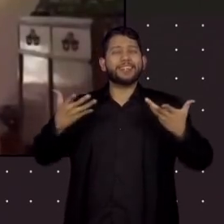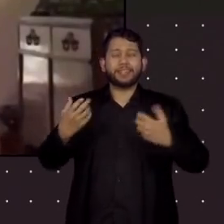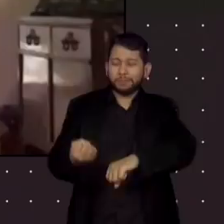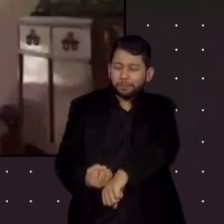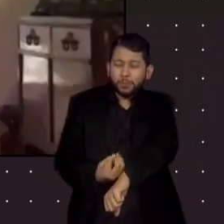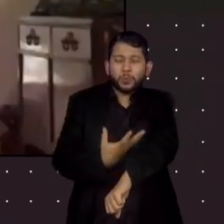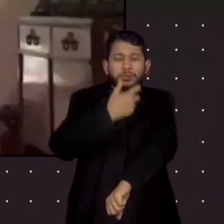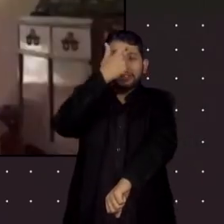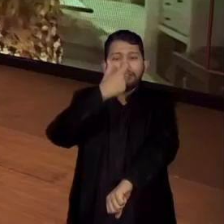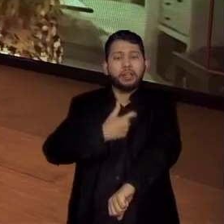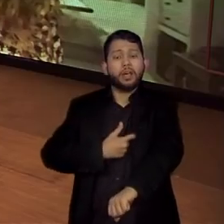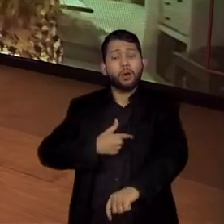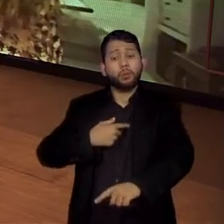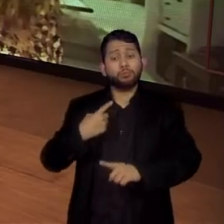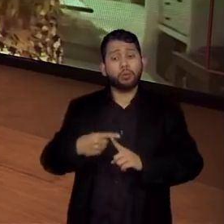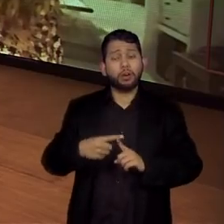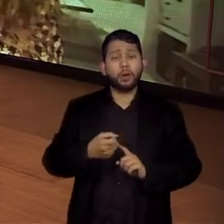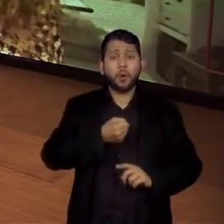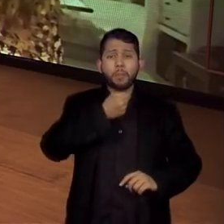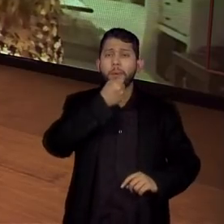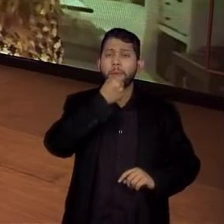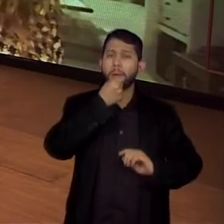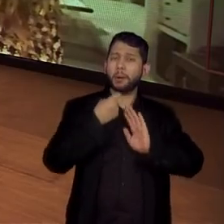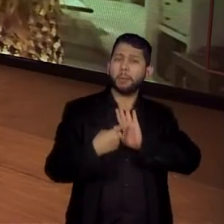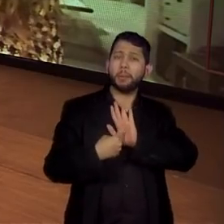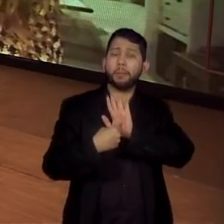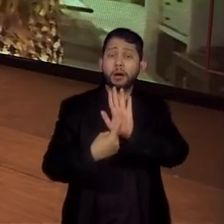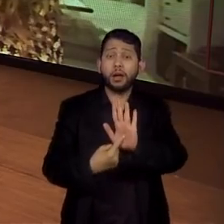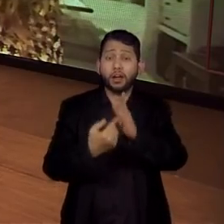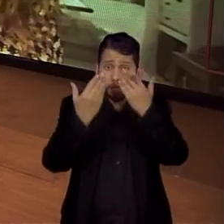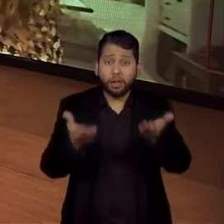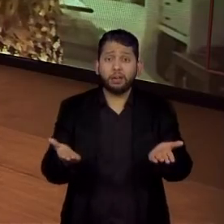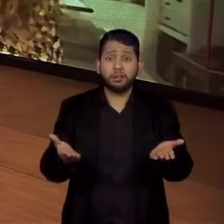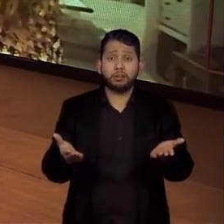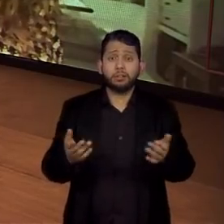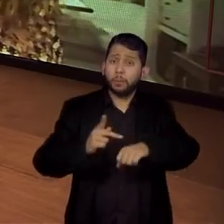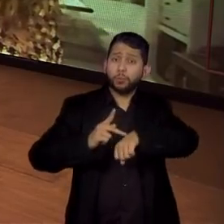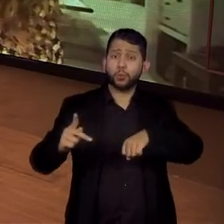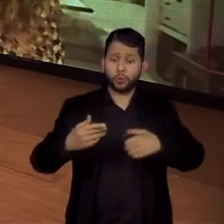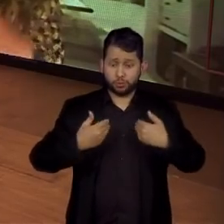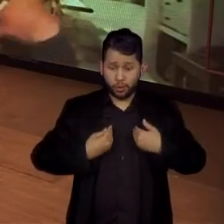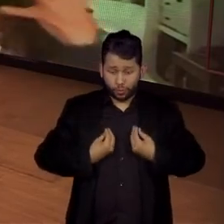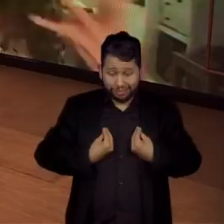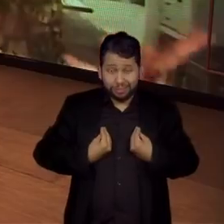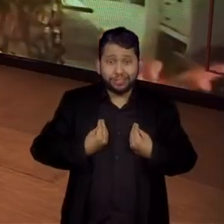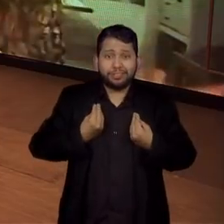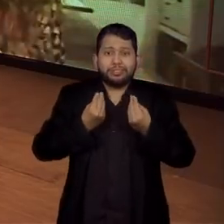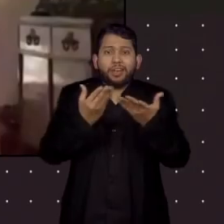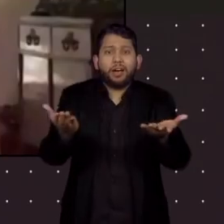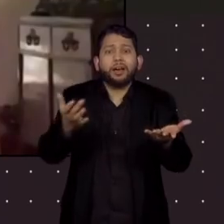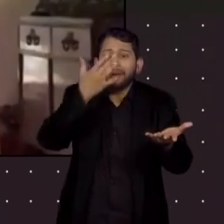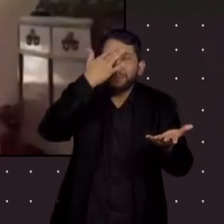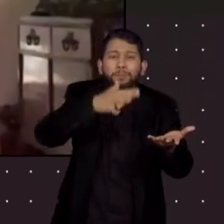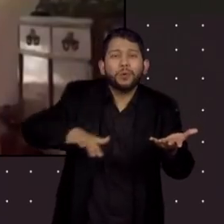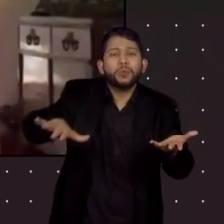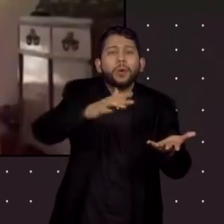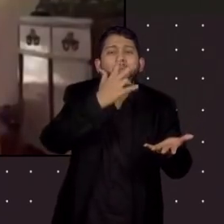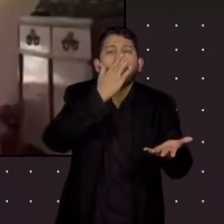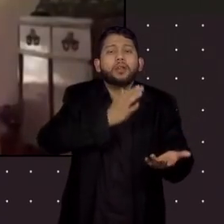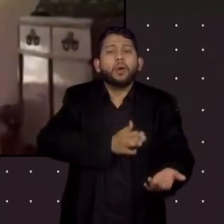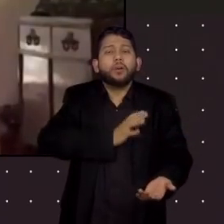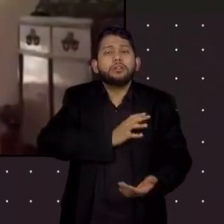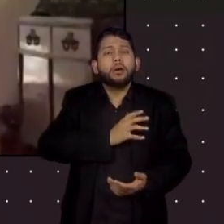do artista é essa, né? É de trazer um pouco de alento para o coração das pessoas,